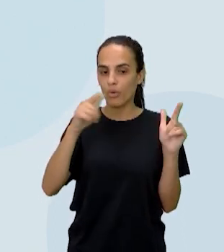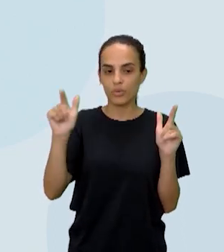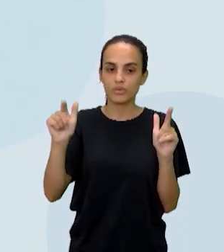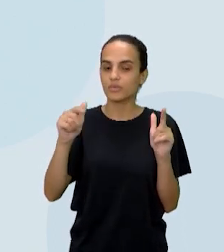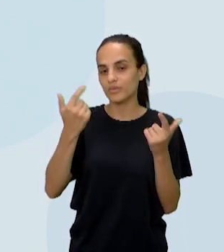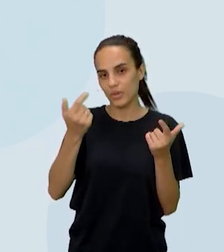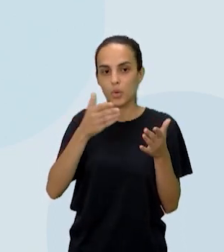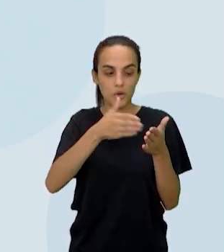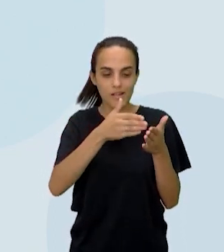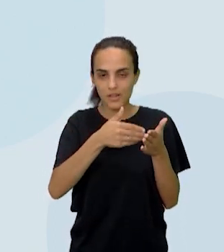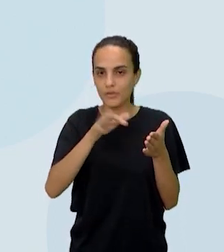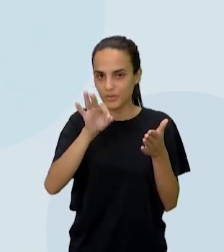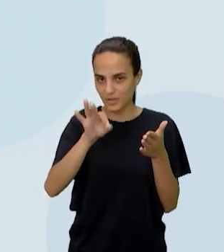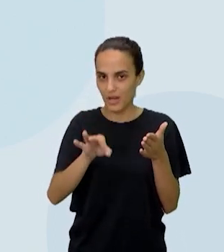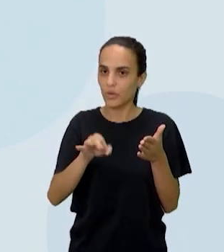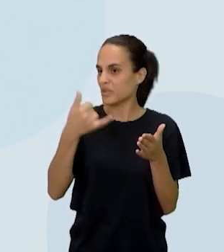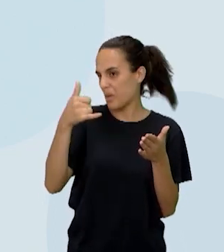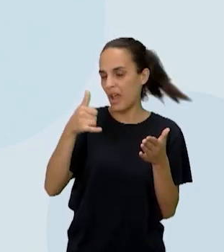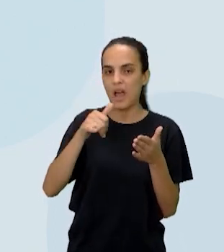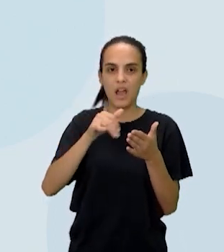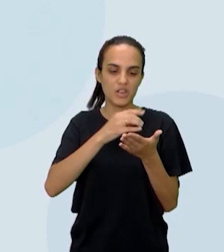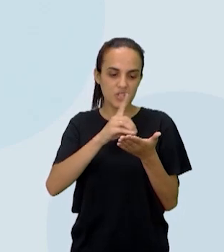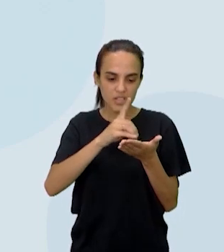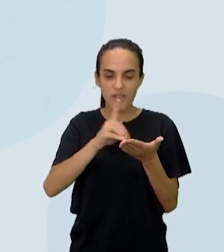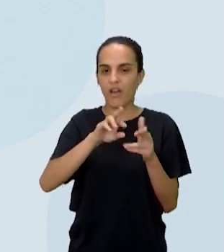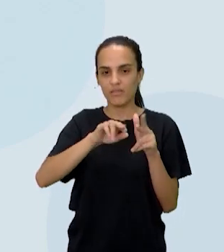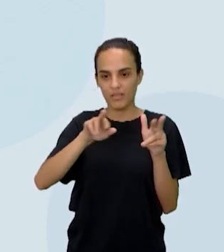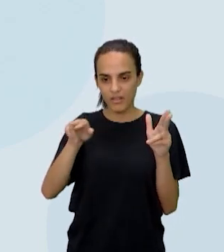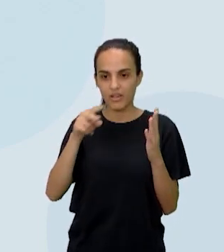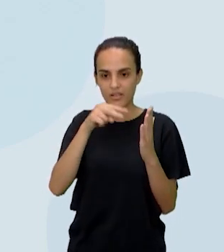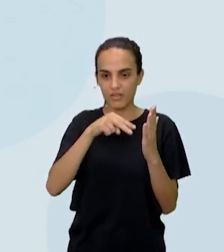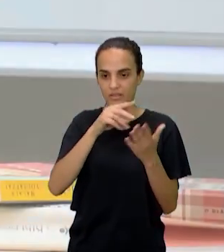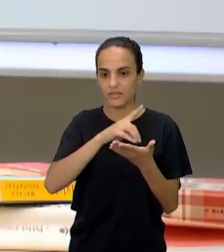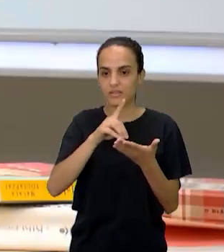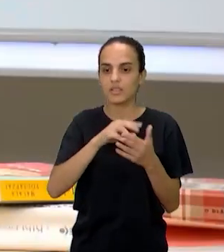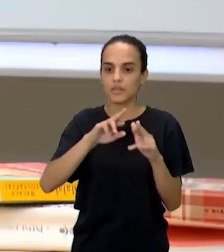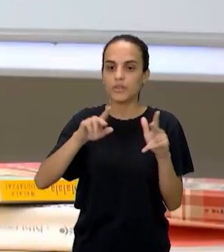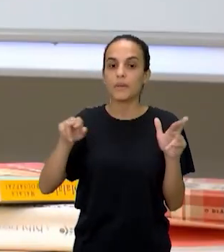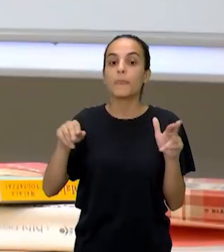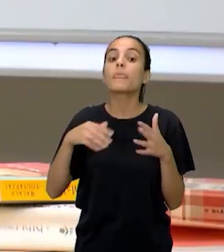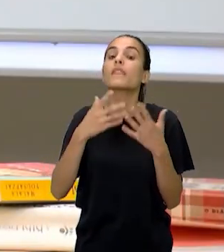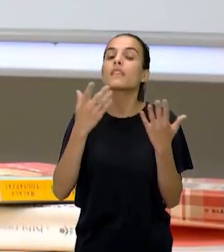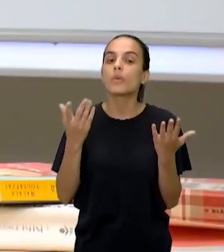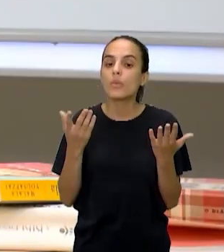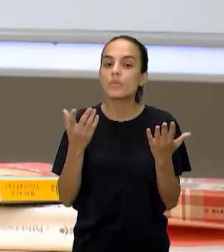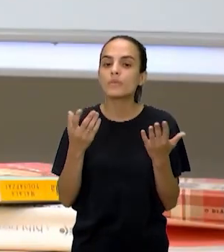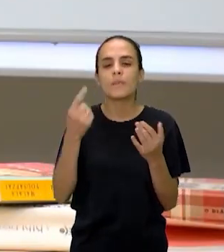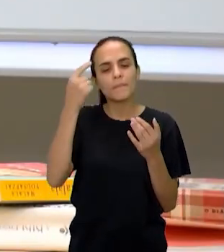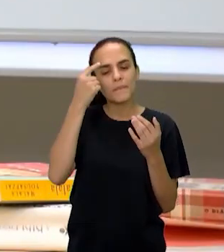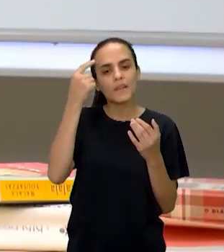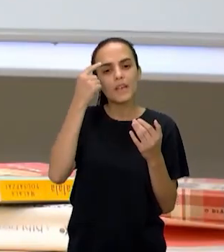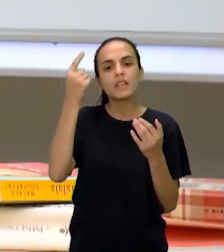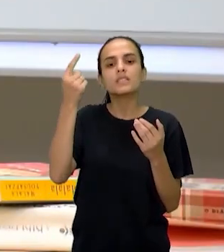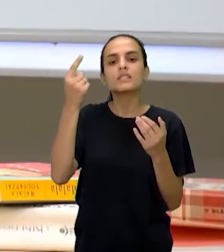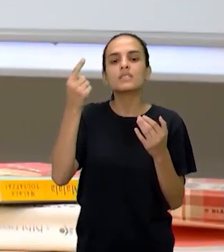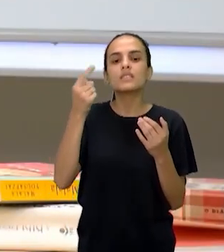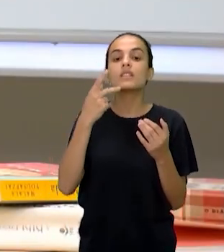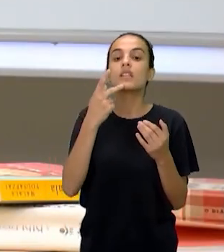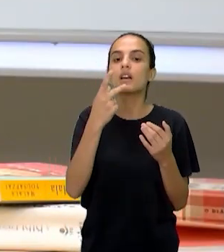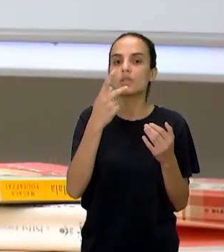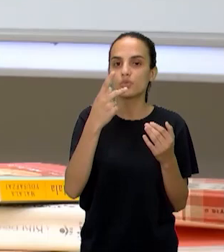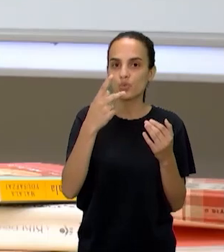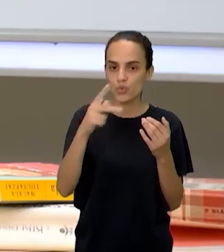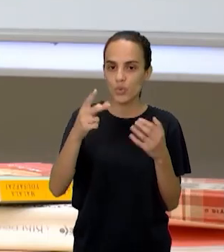além do livro físico. Então, essa leitura do digital e do físico, se é que isso tenha acontecido com você. Pense um pouquinho na